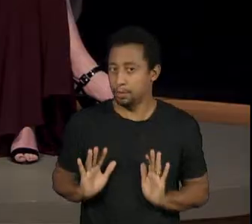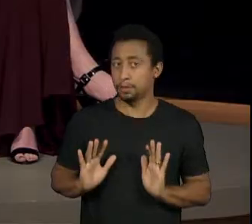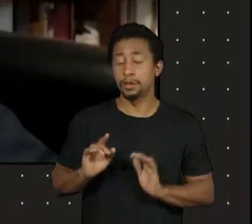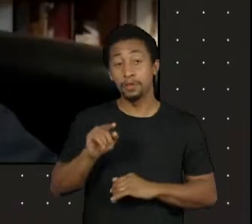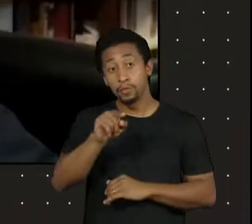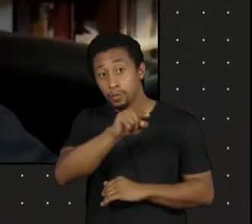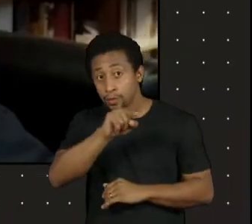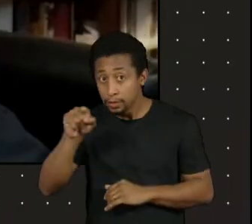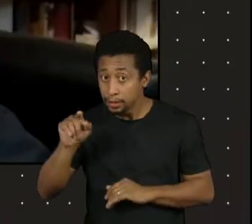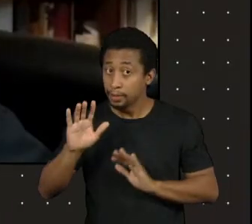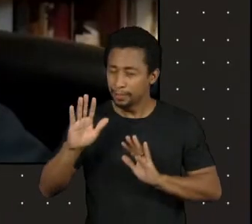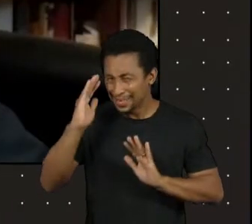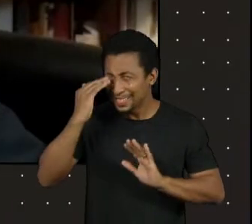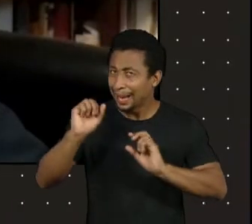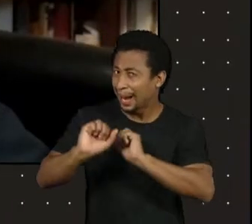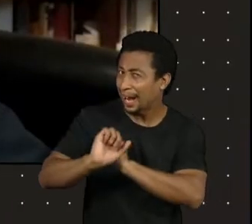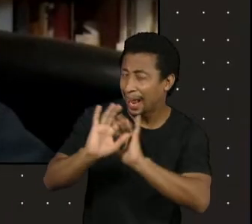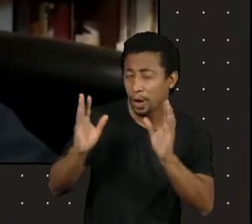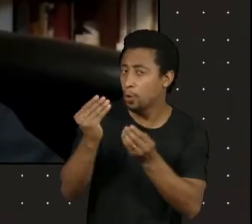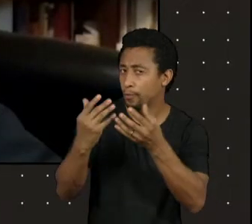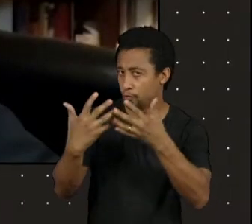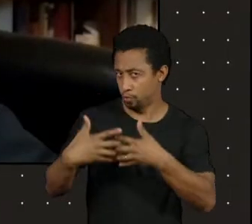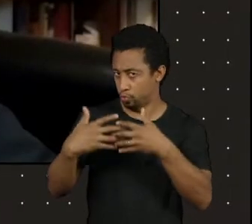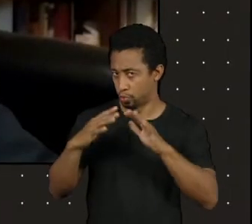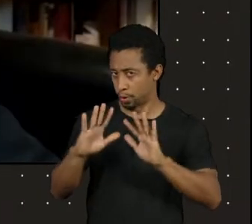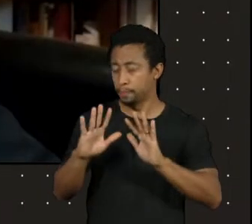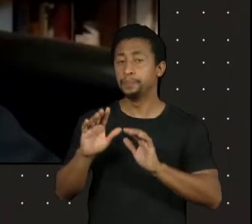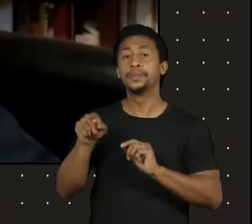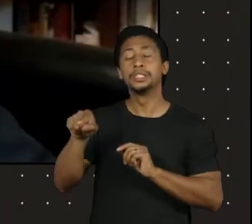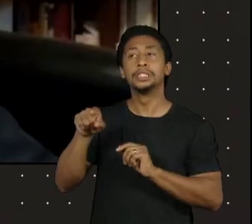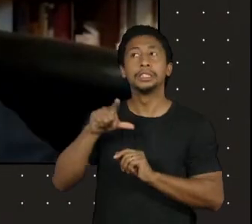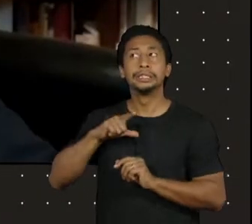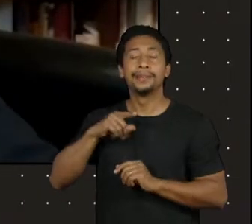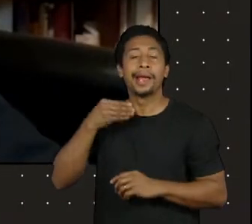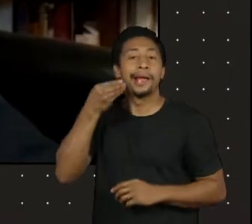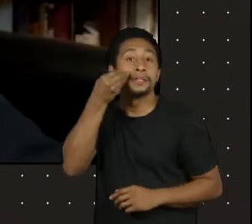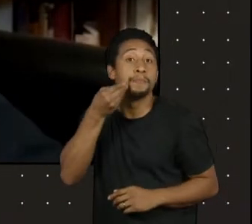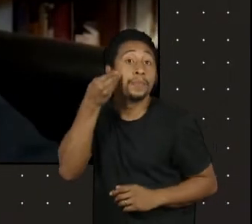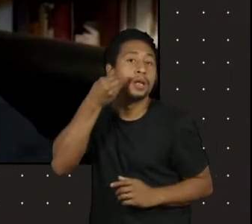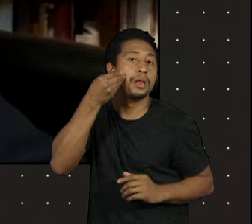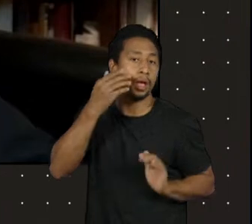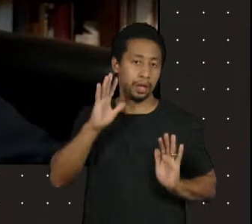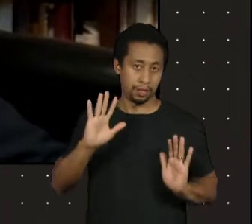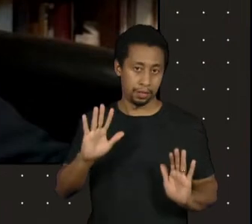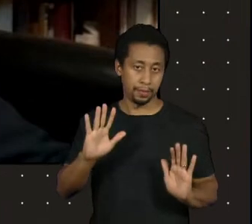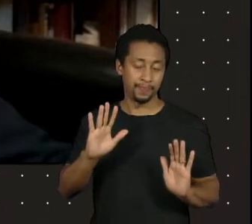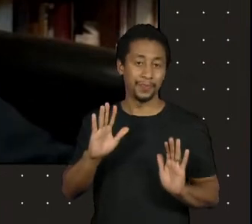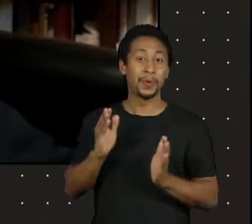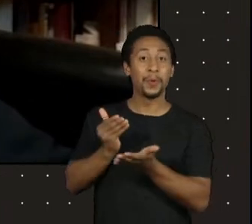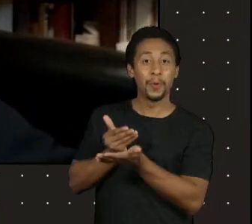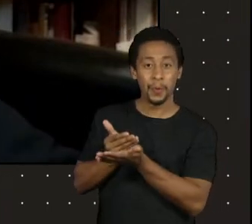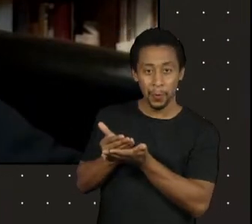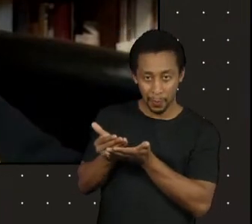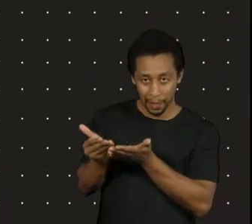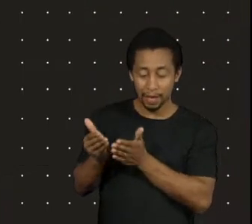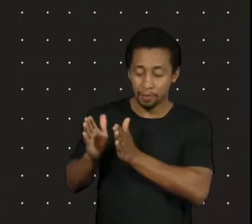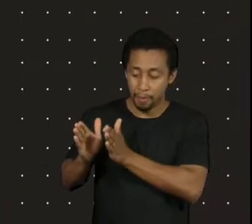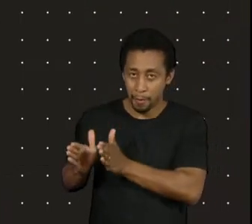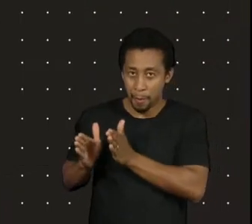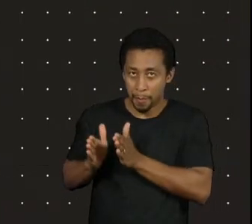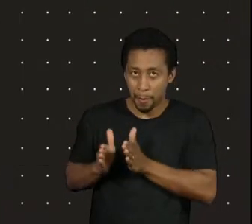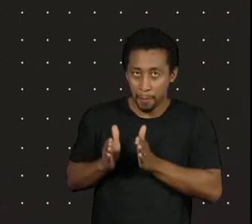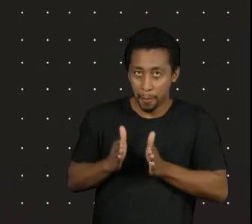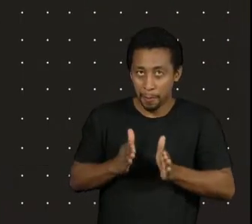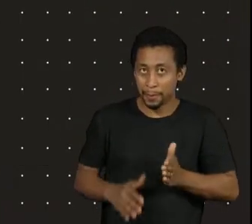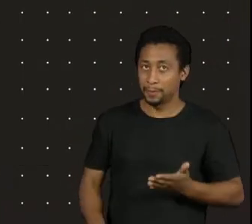mais claramente, passava por algumas experiências. A primeira e mais importante são os exercícios espirituais de Inácio de